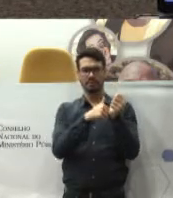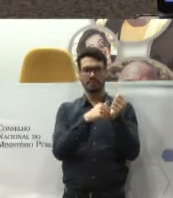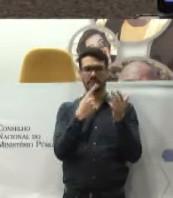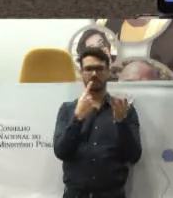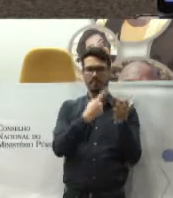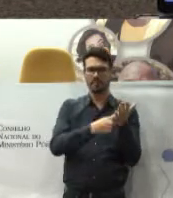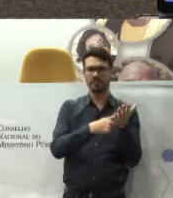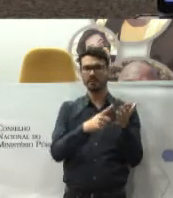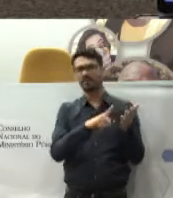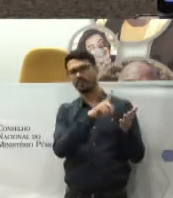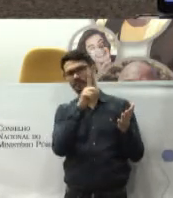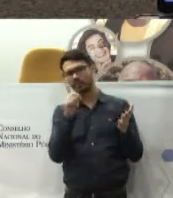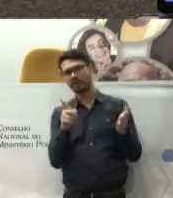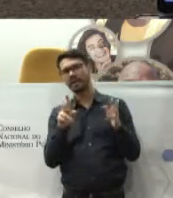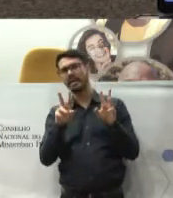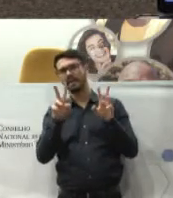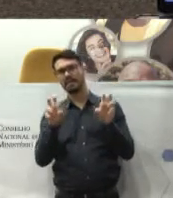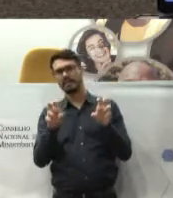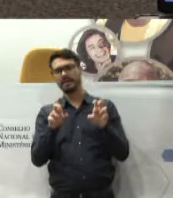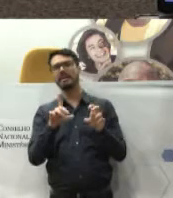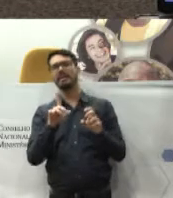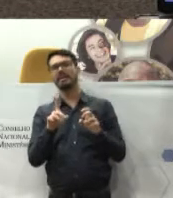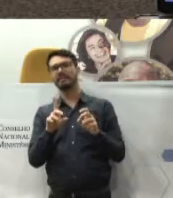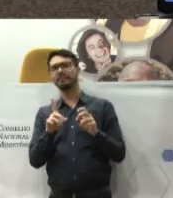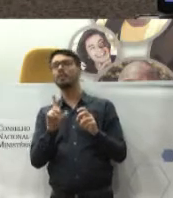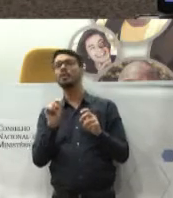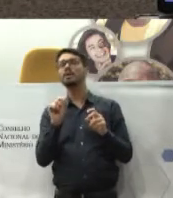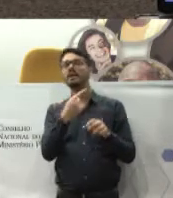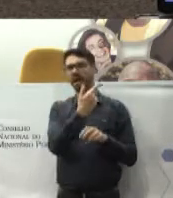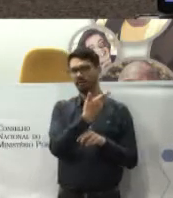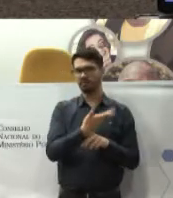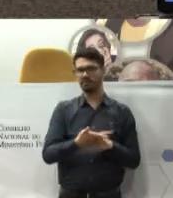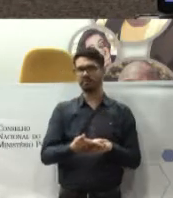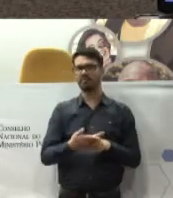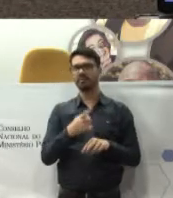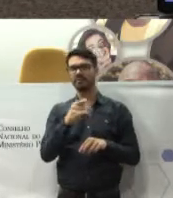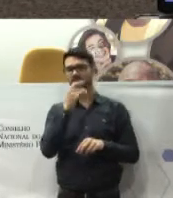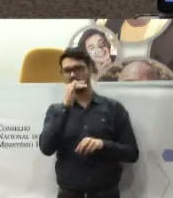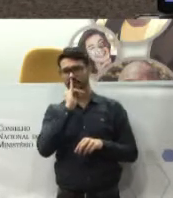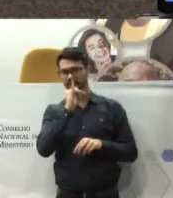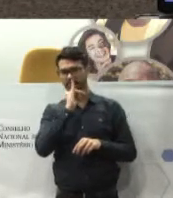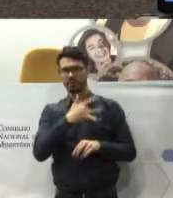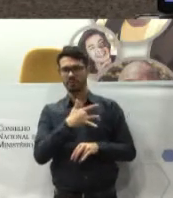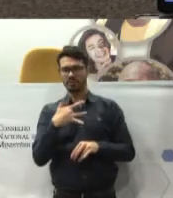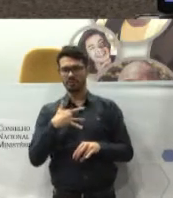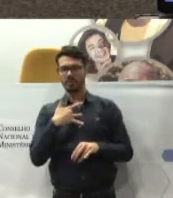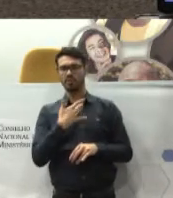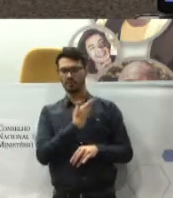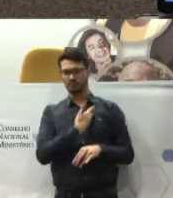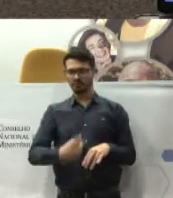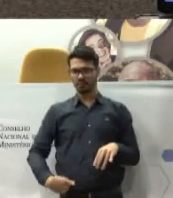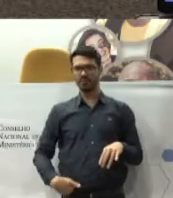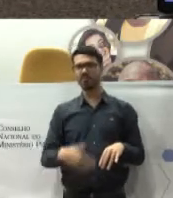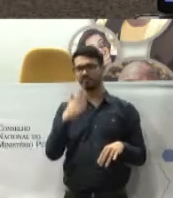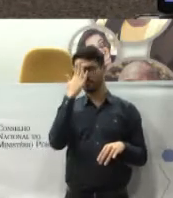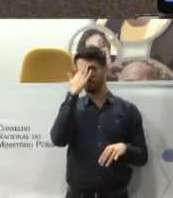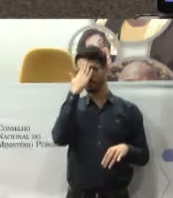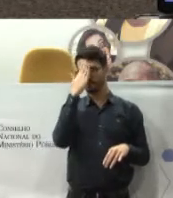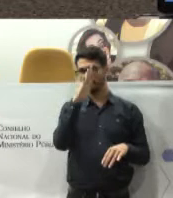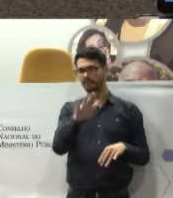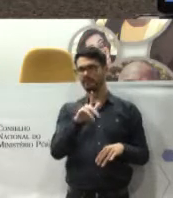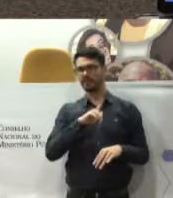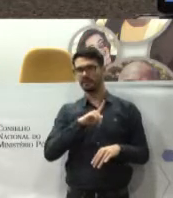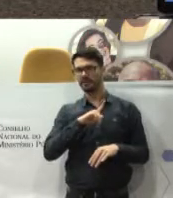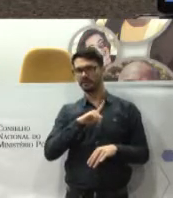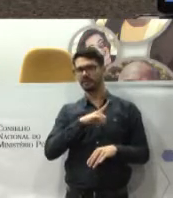e confidencialidade. Os acordos confidenciais, o que são? Quem lida com saúde pública sabe que a gente